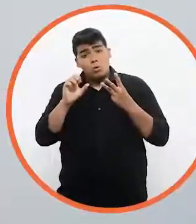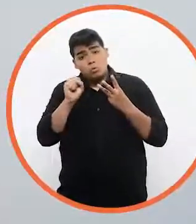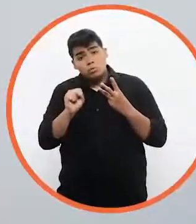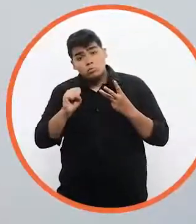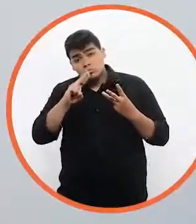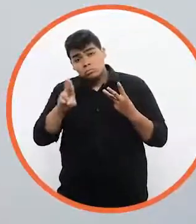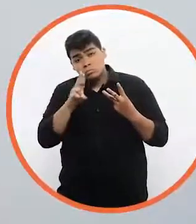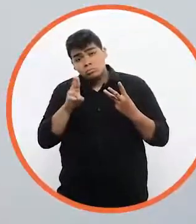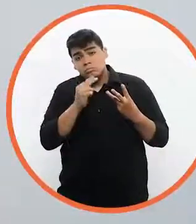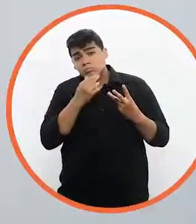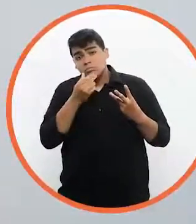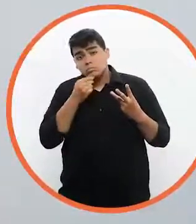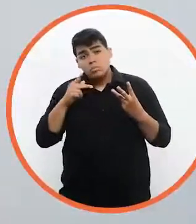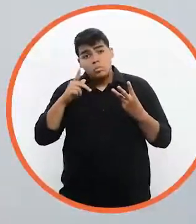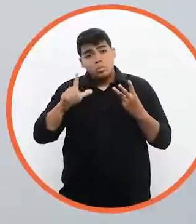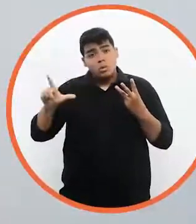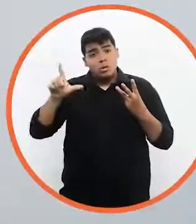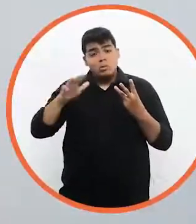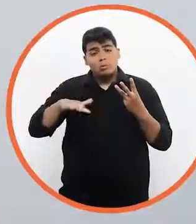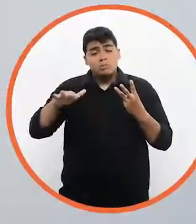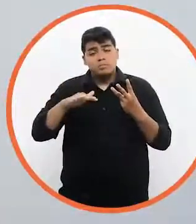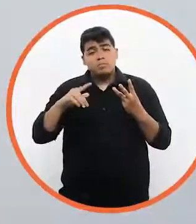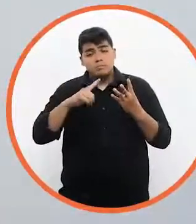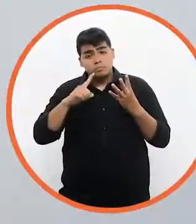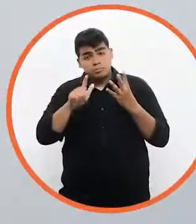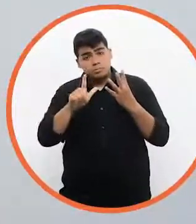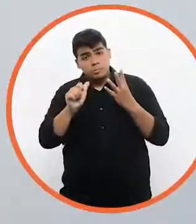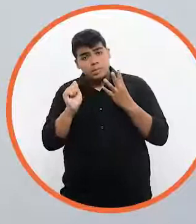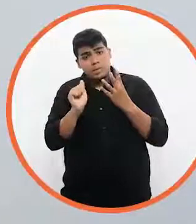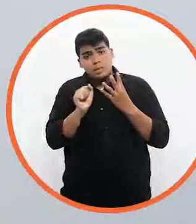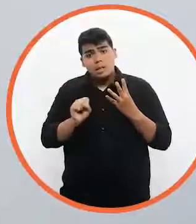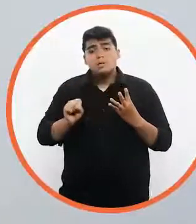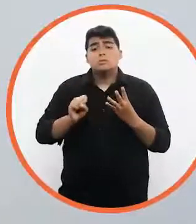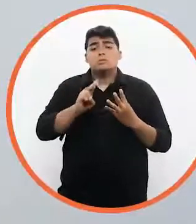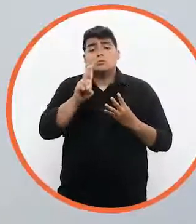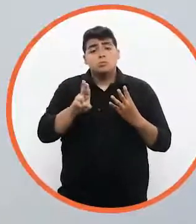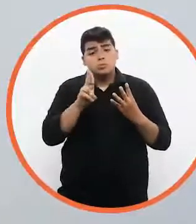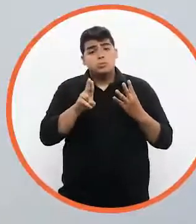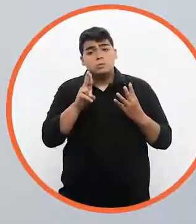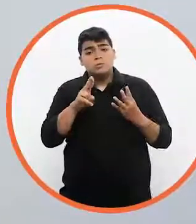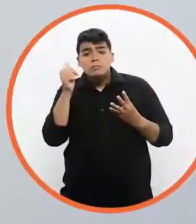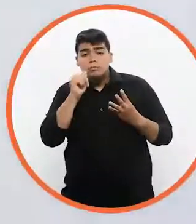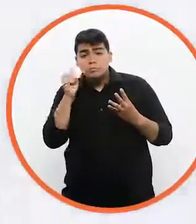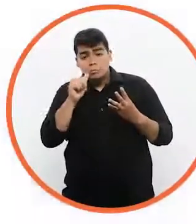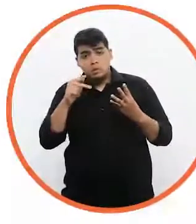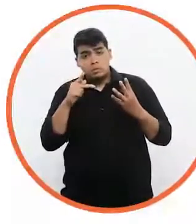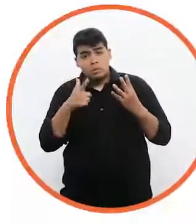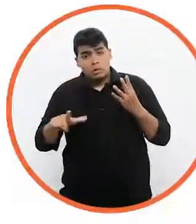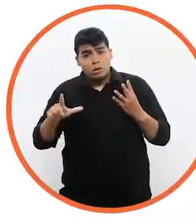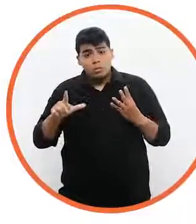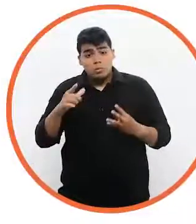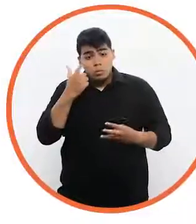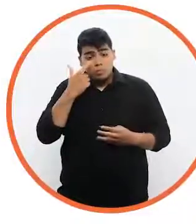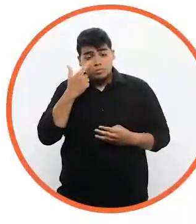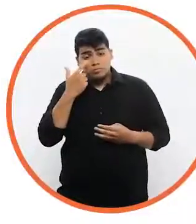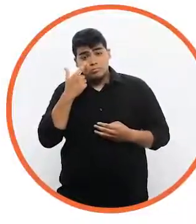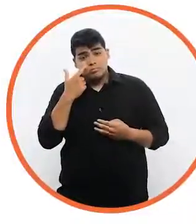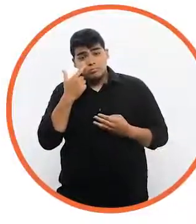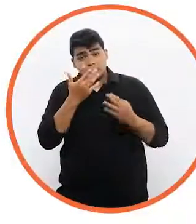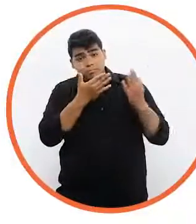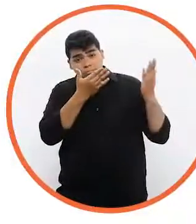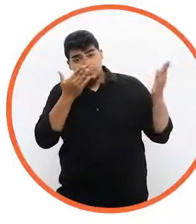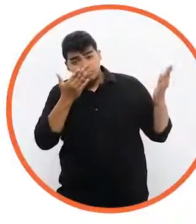é utilizado para palavras masculinas no plural, e eu tenho um las, que é utilizado para palavras femininas no plural, certo? Nesse